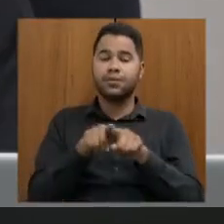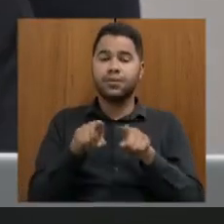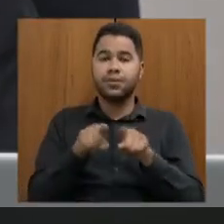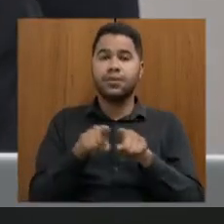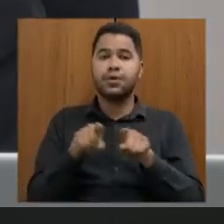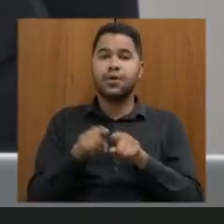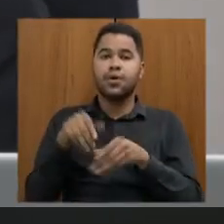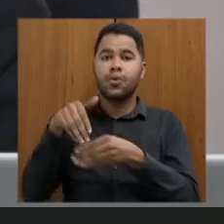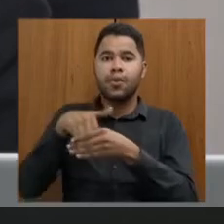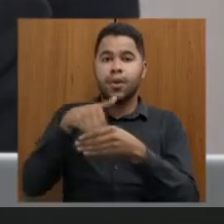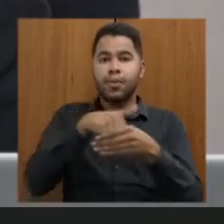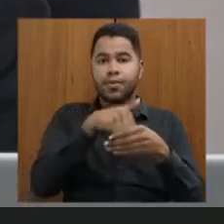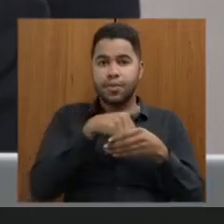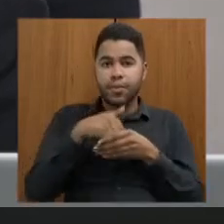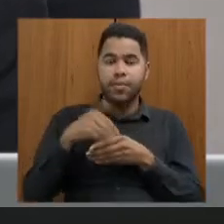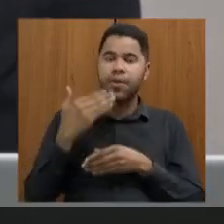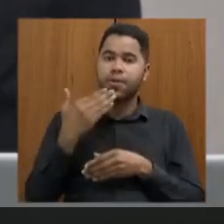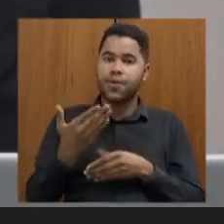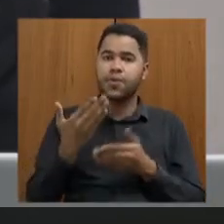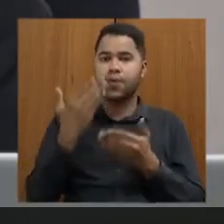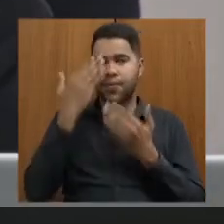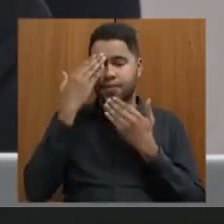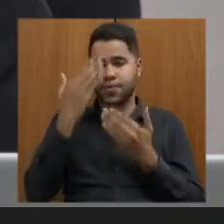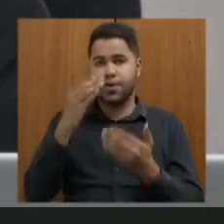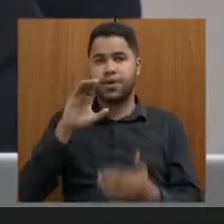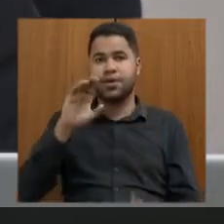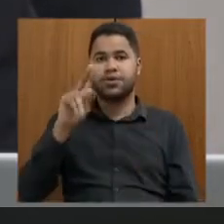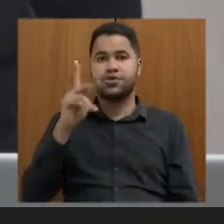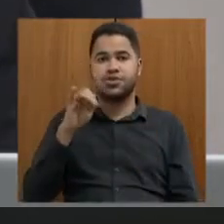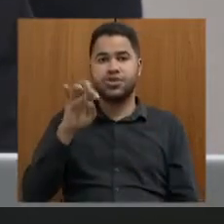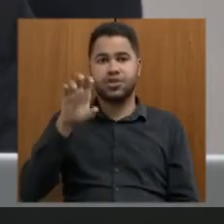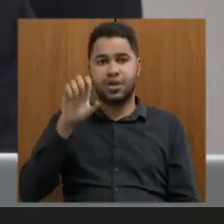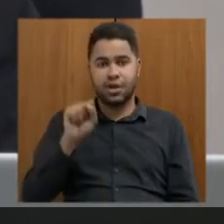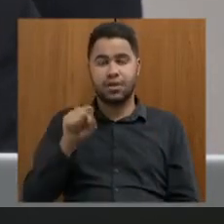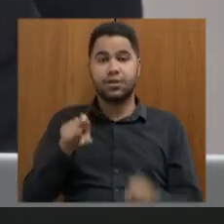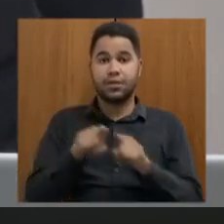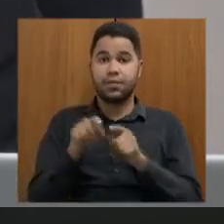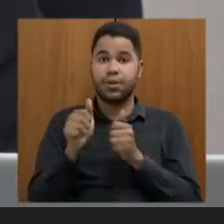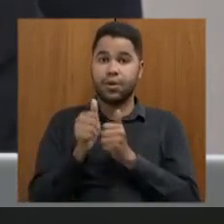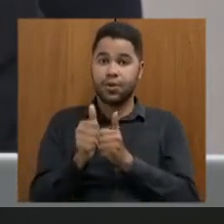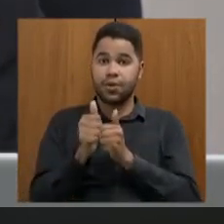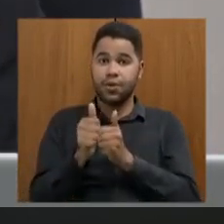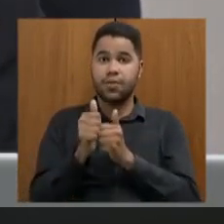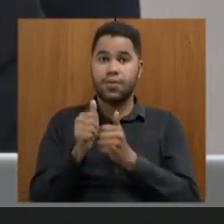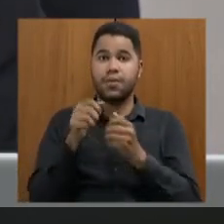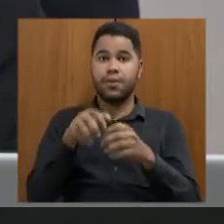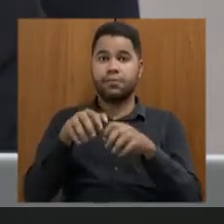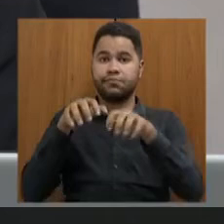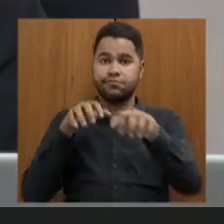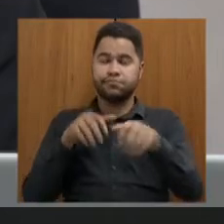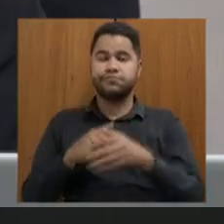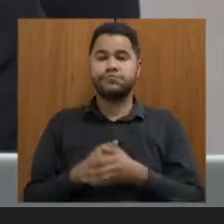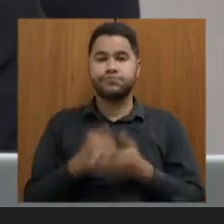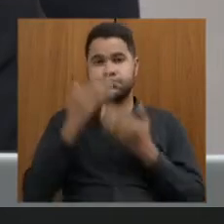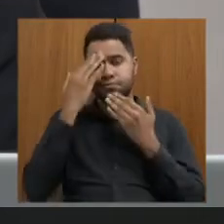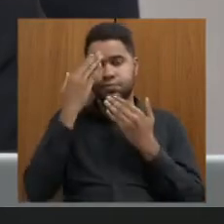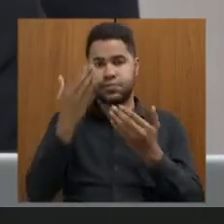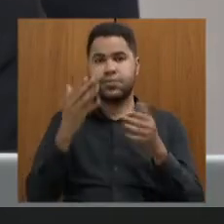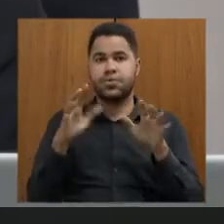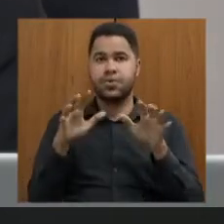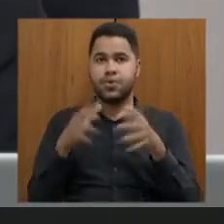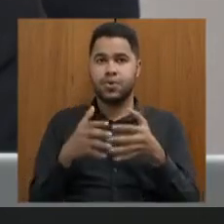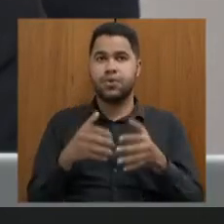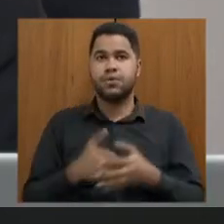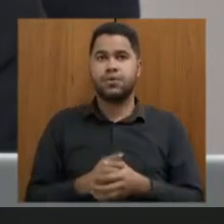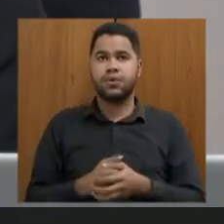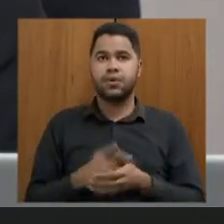para votação dos requerimentos Muito obrigado Deputado chá de Santos que nos acompanha também remotamente agradecer a equipe